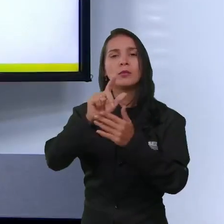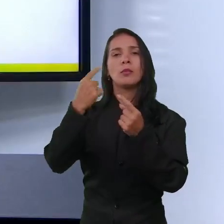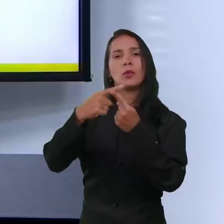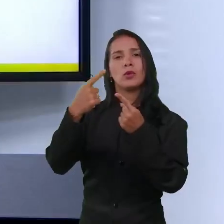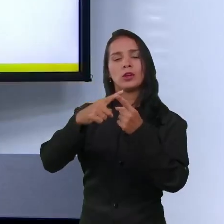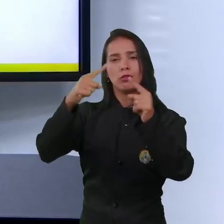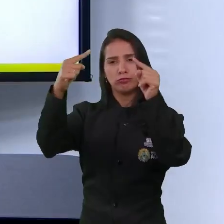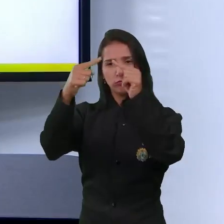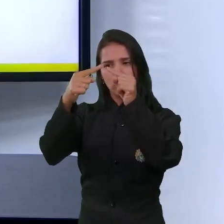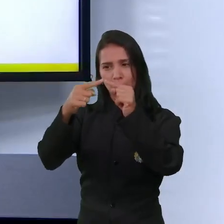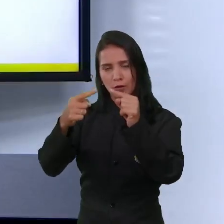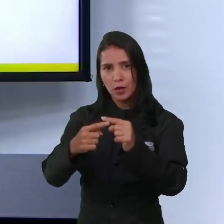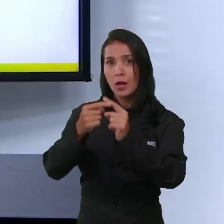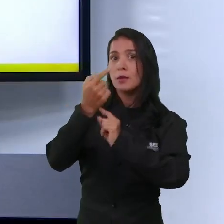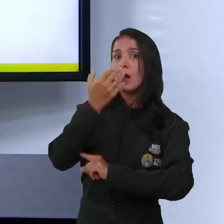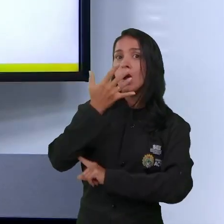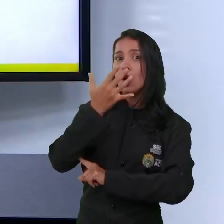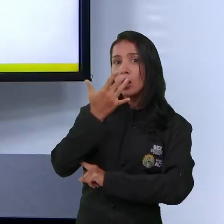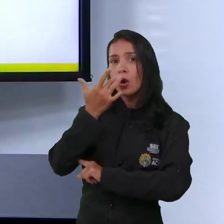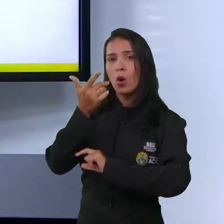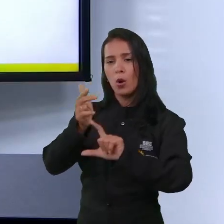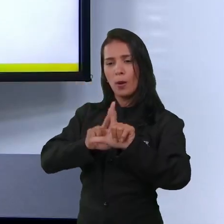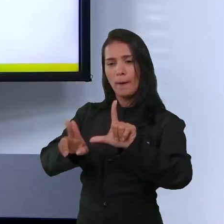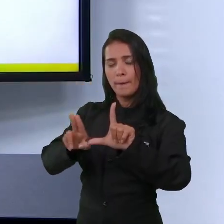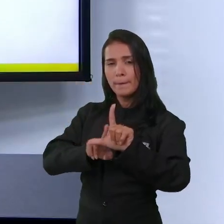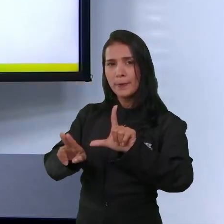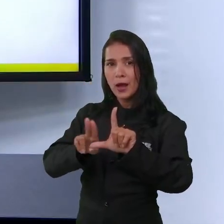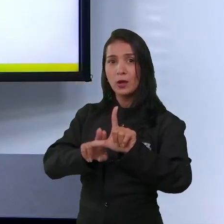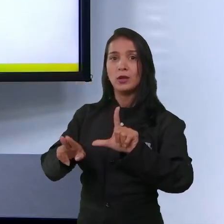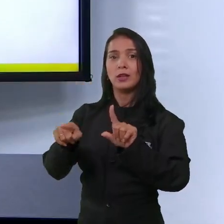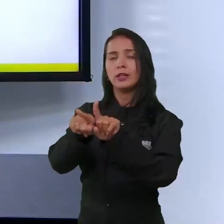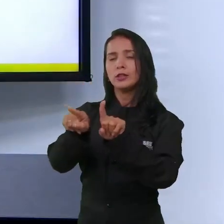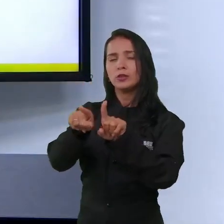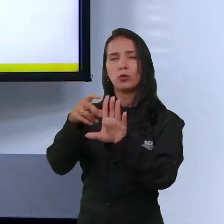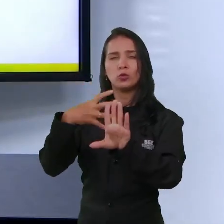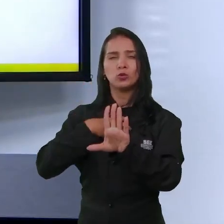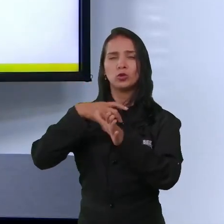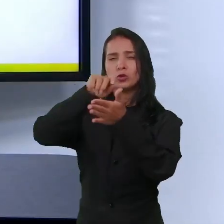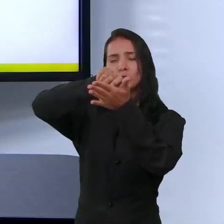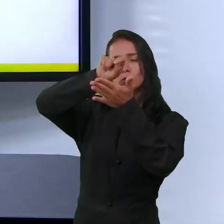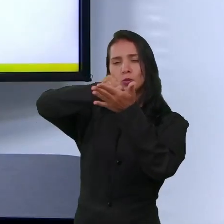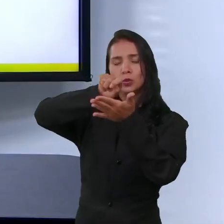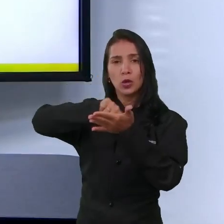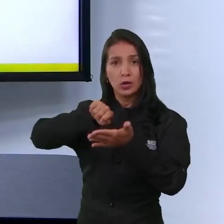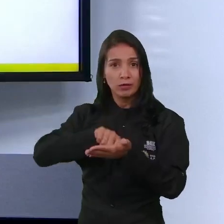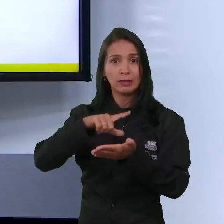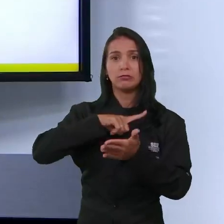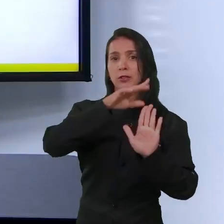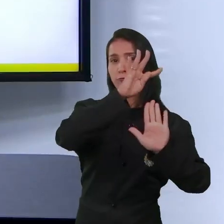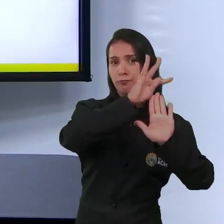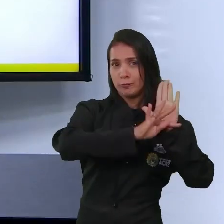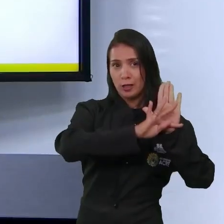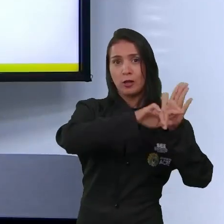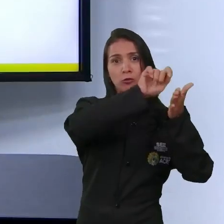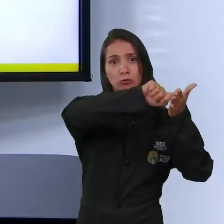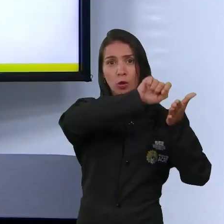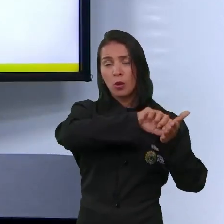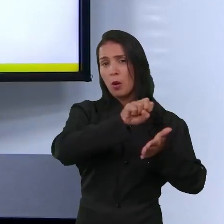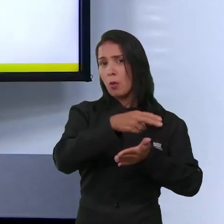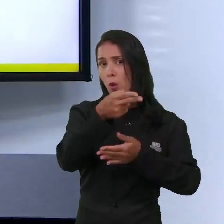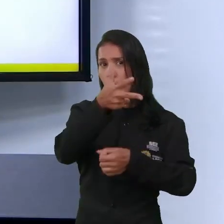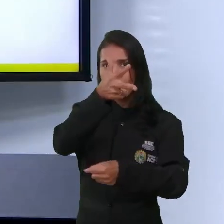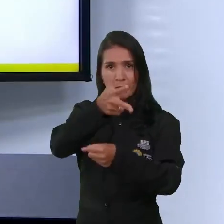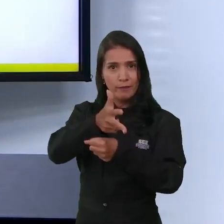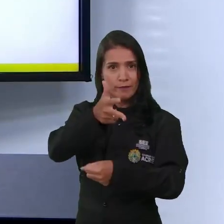de letras, por exemplo, o tamanho, a grafia. Vai ter tanto textos escritos, mas também pode ter vídeos